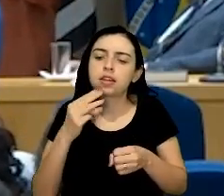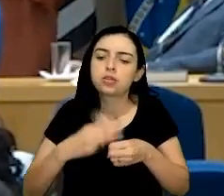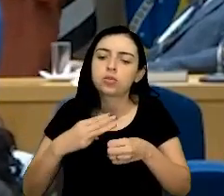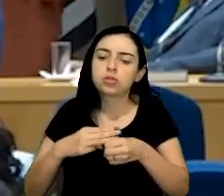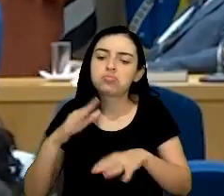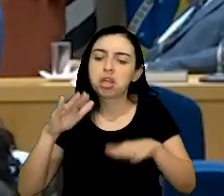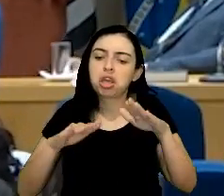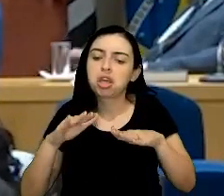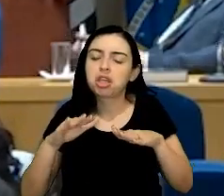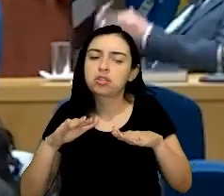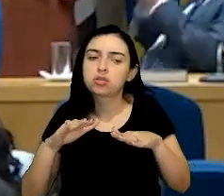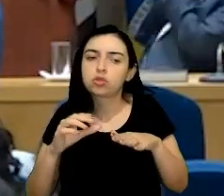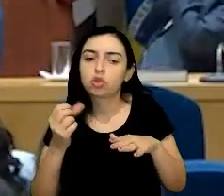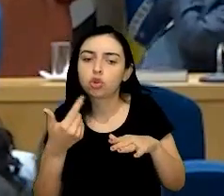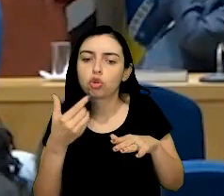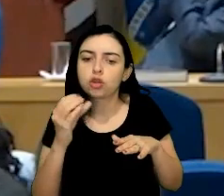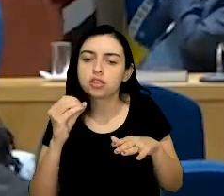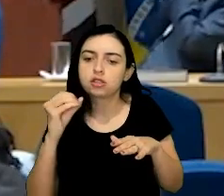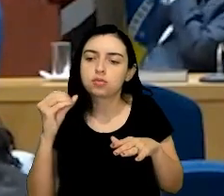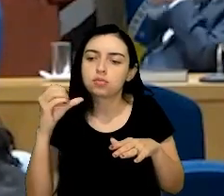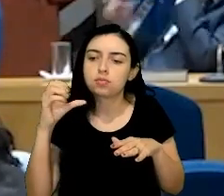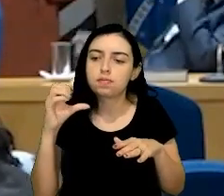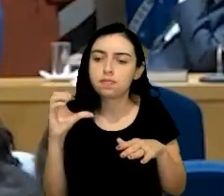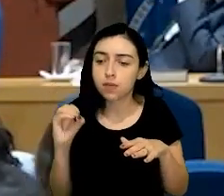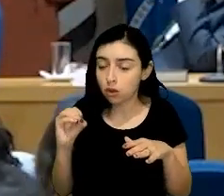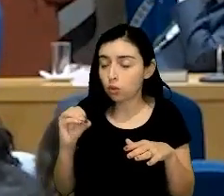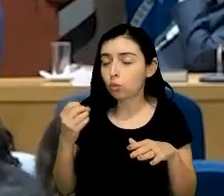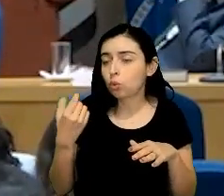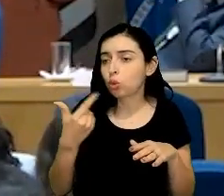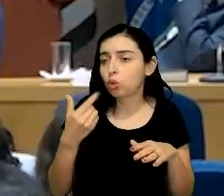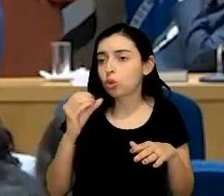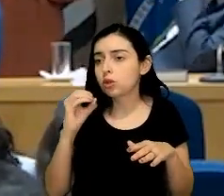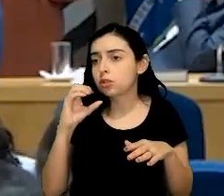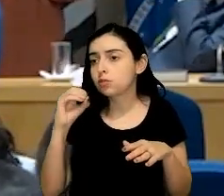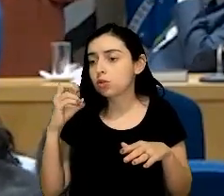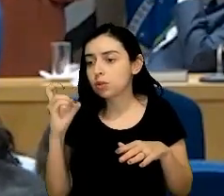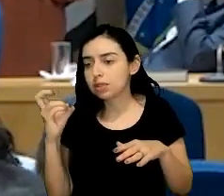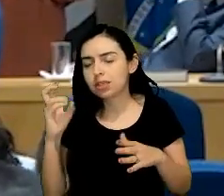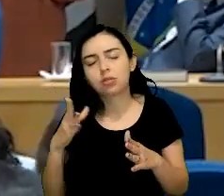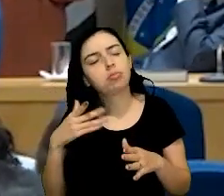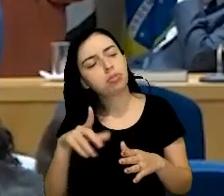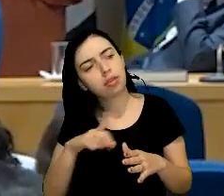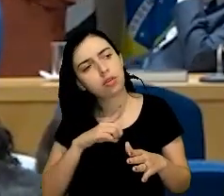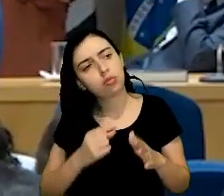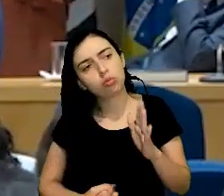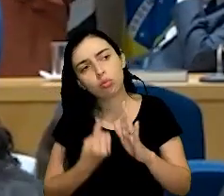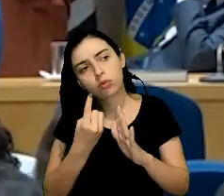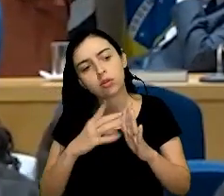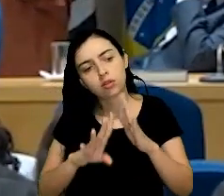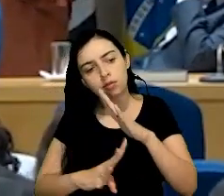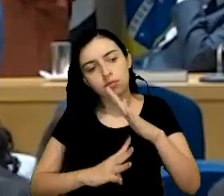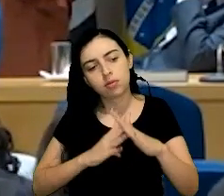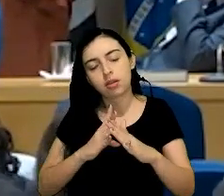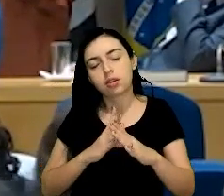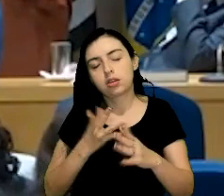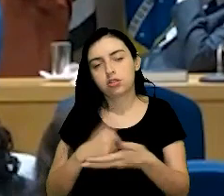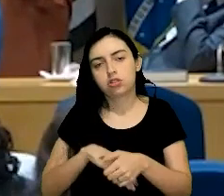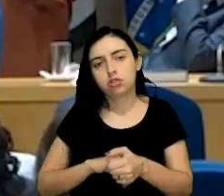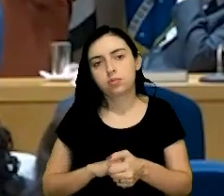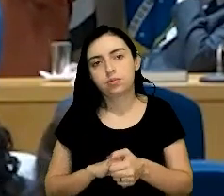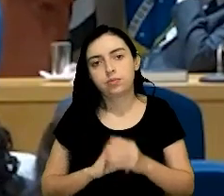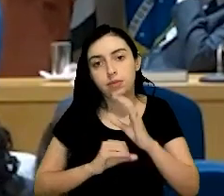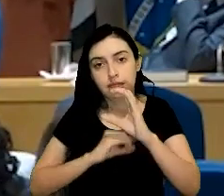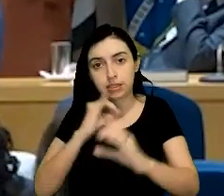quase 3.500 tinham tido pelo menos um novo migrante internacional. Né? Então, isso